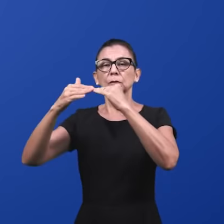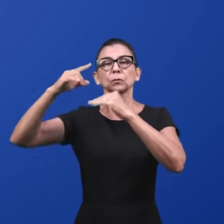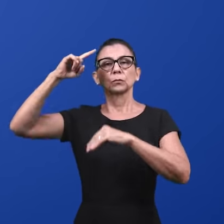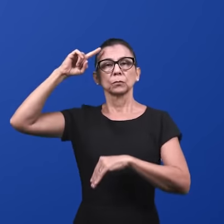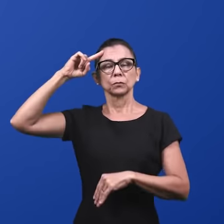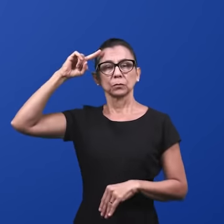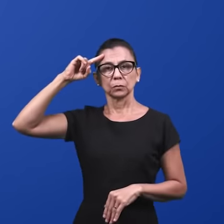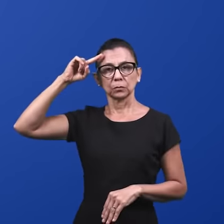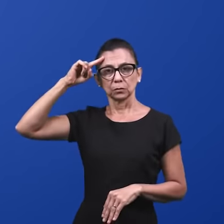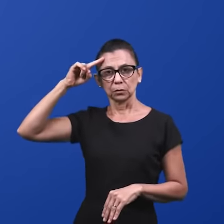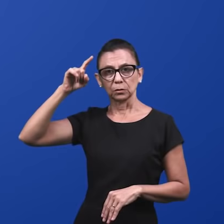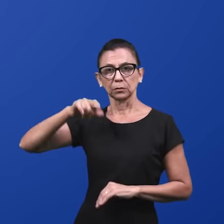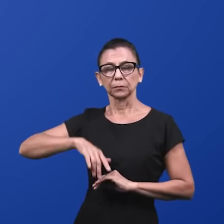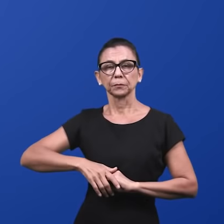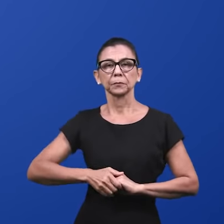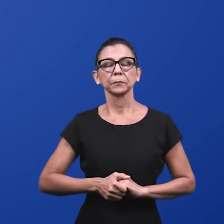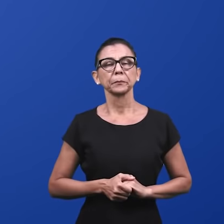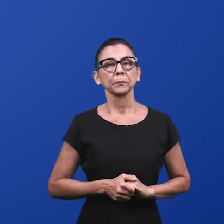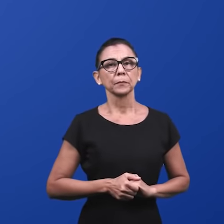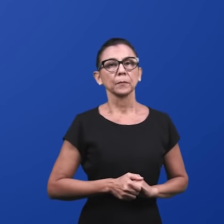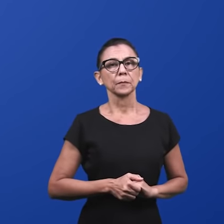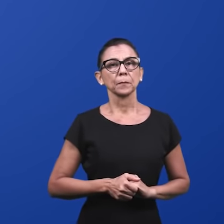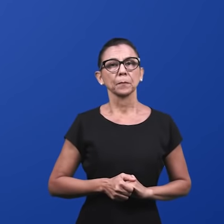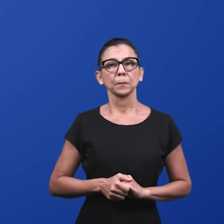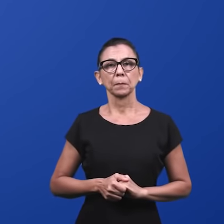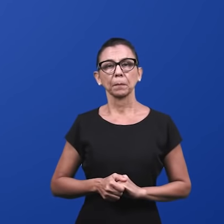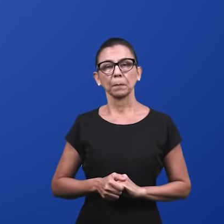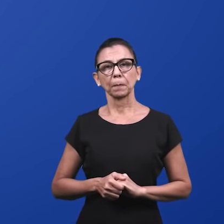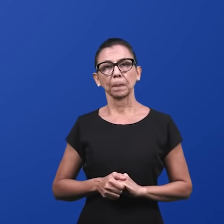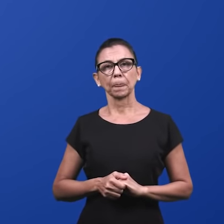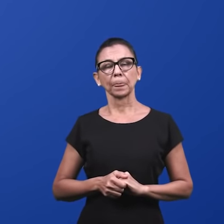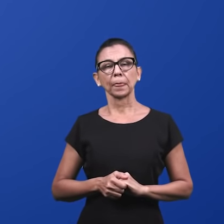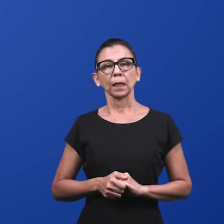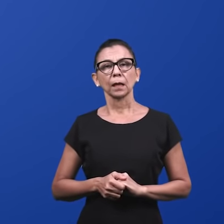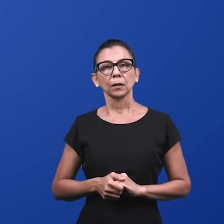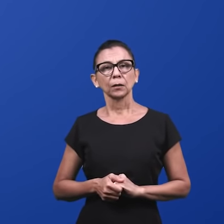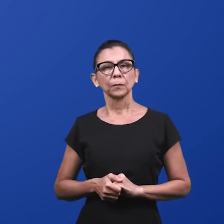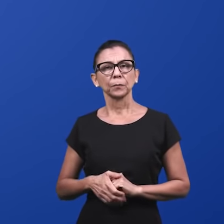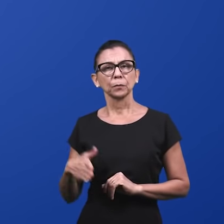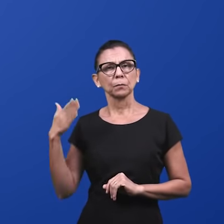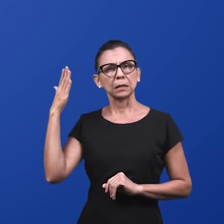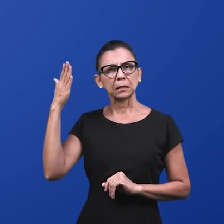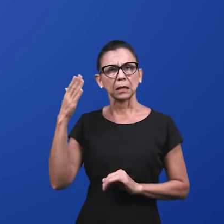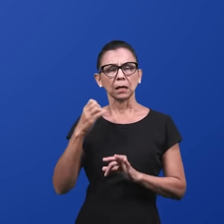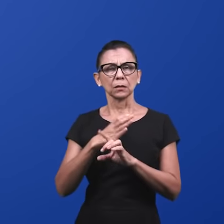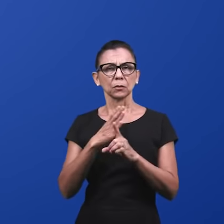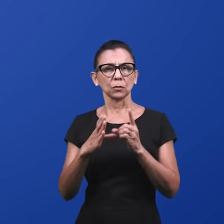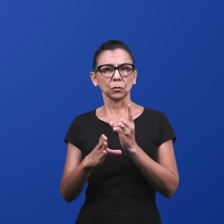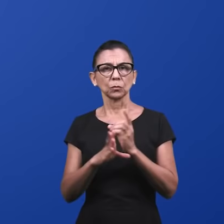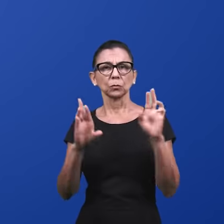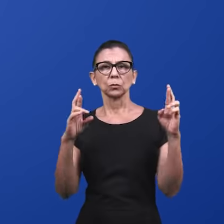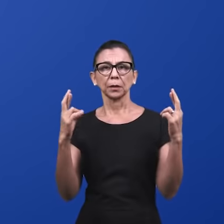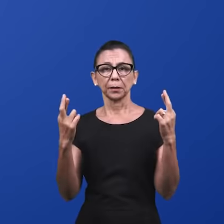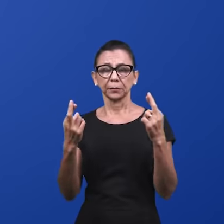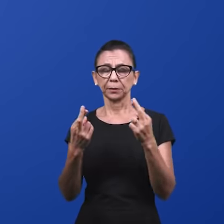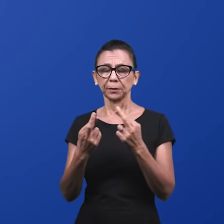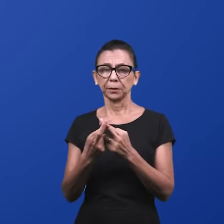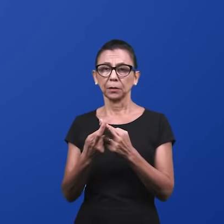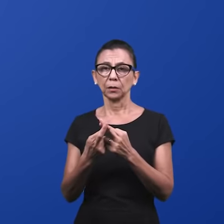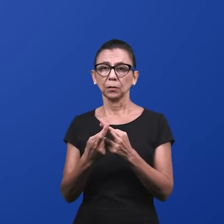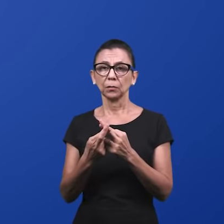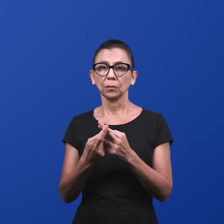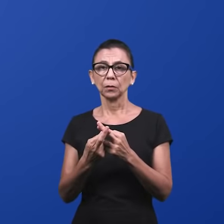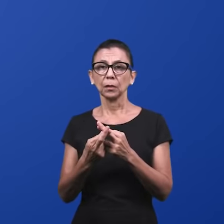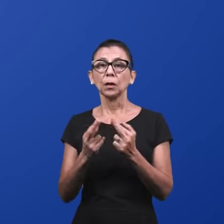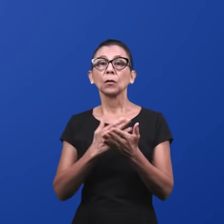dias, tanto que todas as palavras, todos os cultos, todas as reuniões, nós começamos